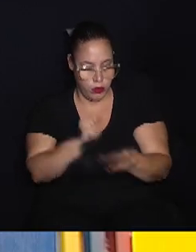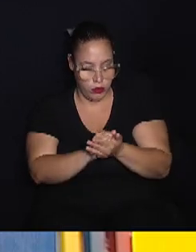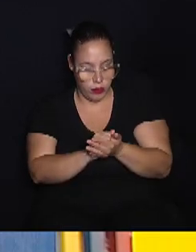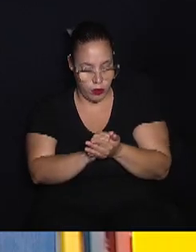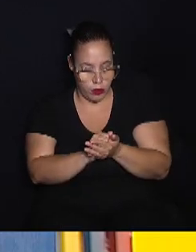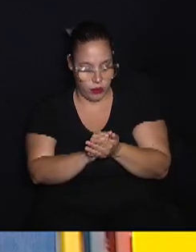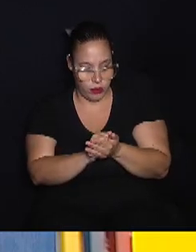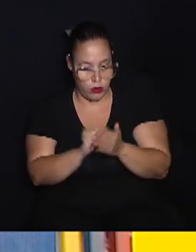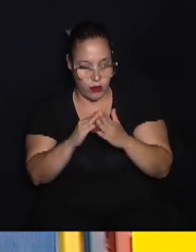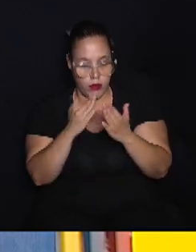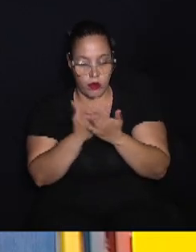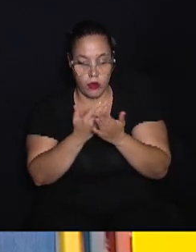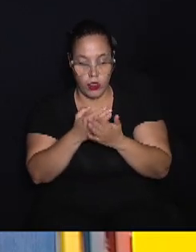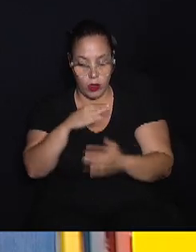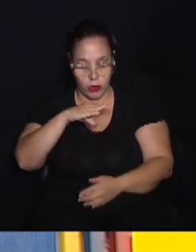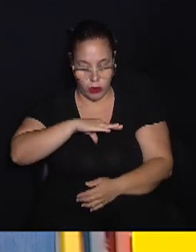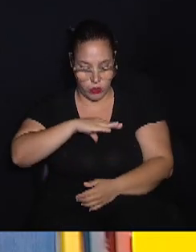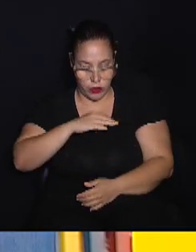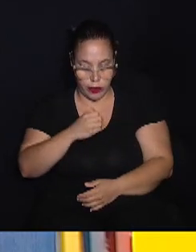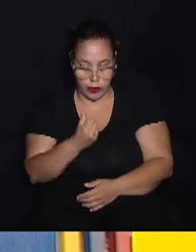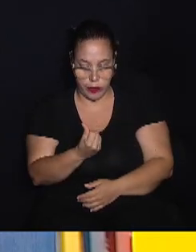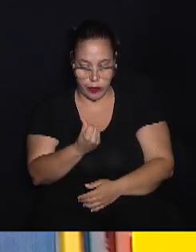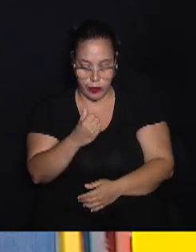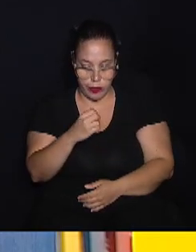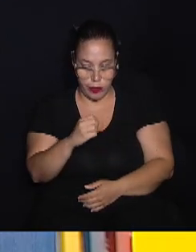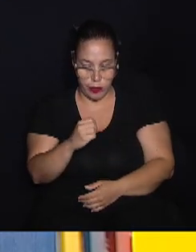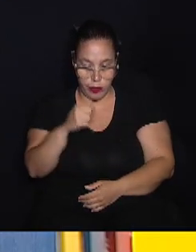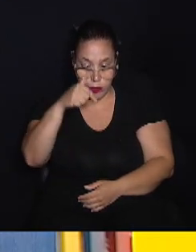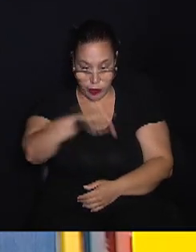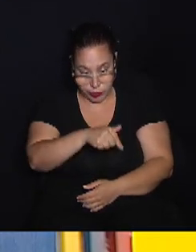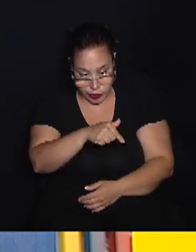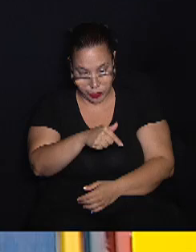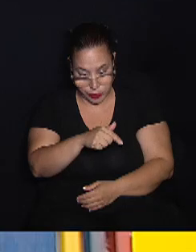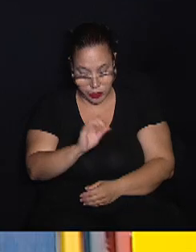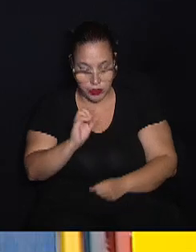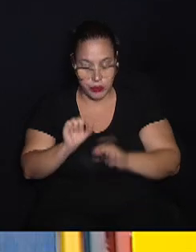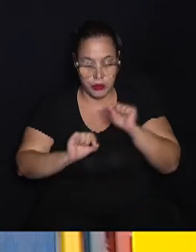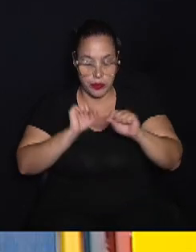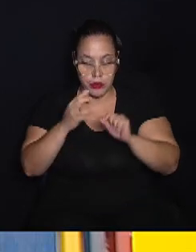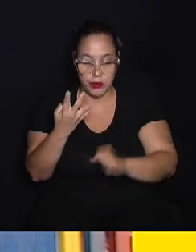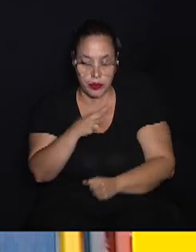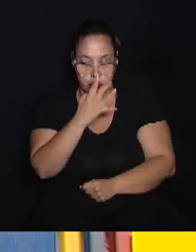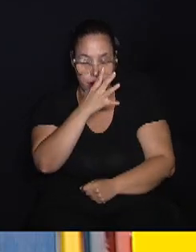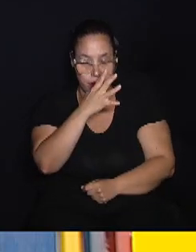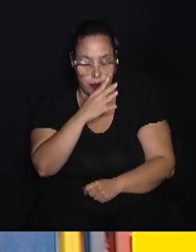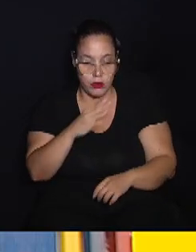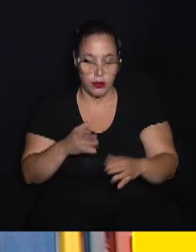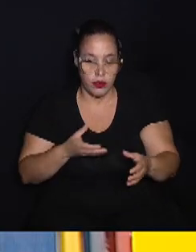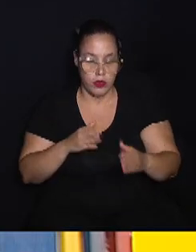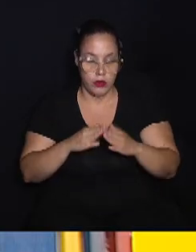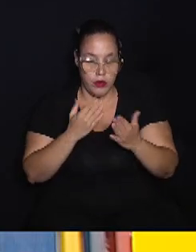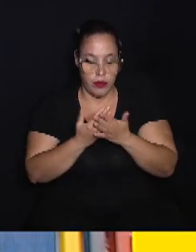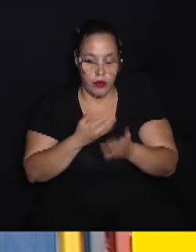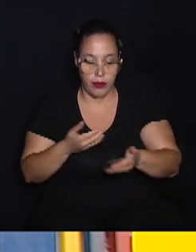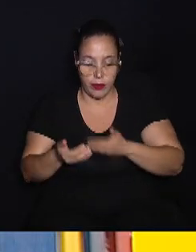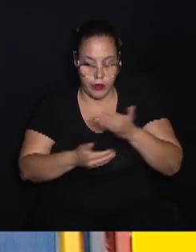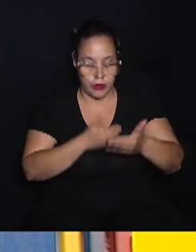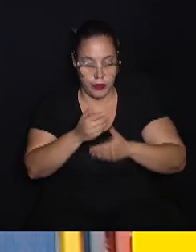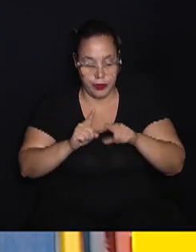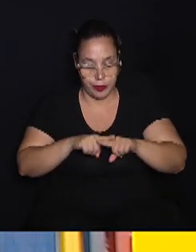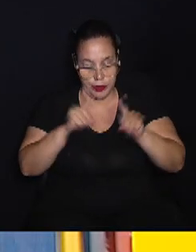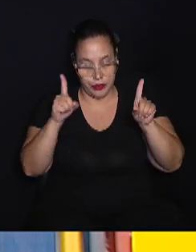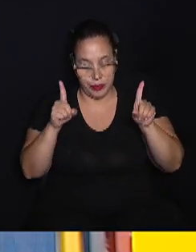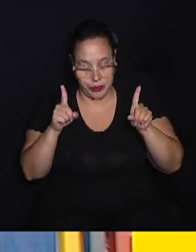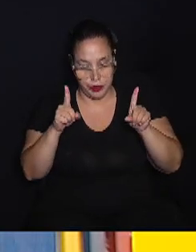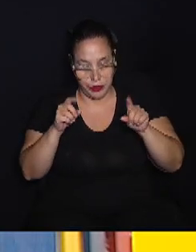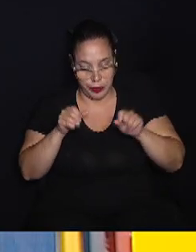escolas da rede Municipal as 167 unidades em funcionamento quanto paraas 44 escolas colaboradoras porém a divulgação